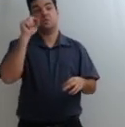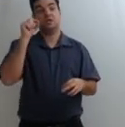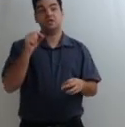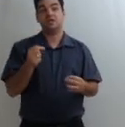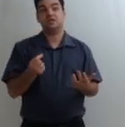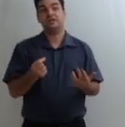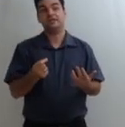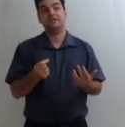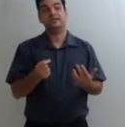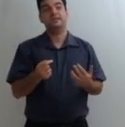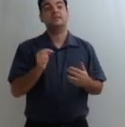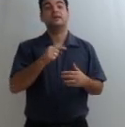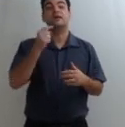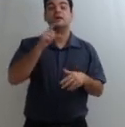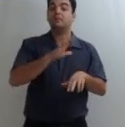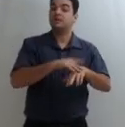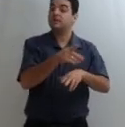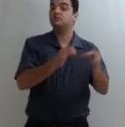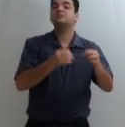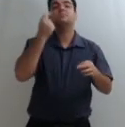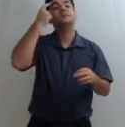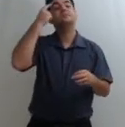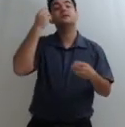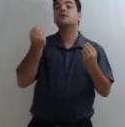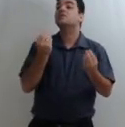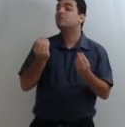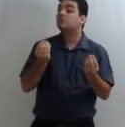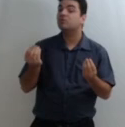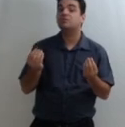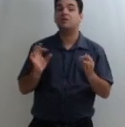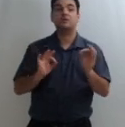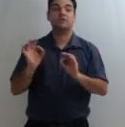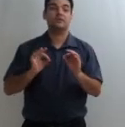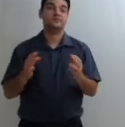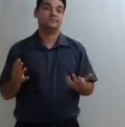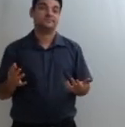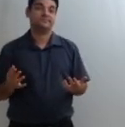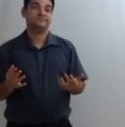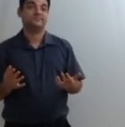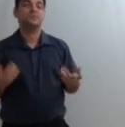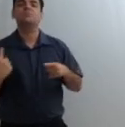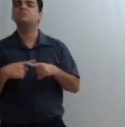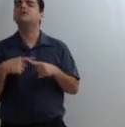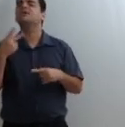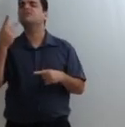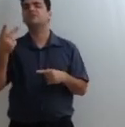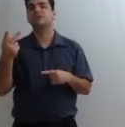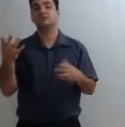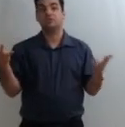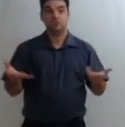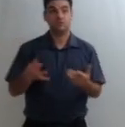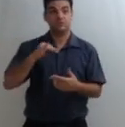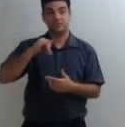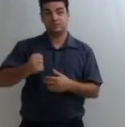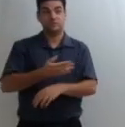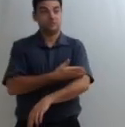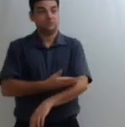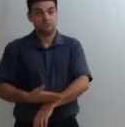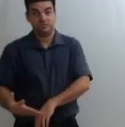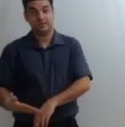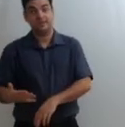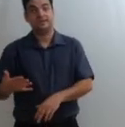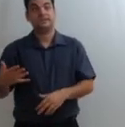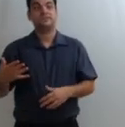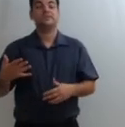da reabilitação da falta grave, né? E digo isso porque a jurisprudência desse Superior Tribunal de Justiça se